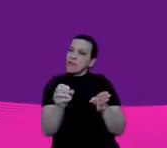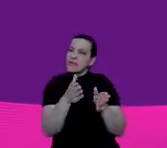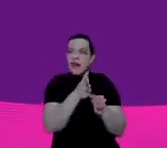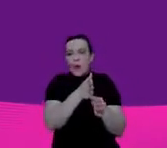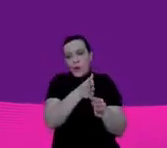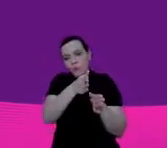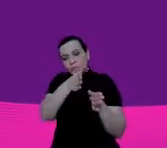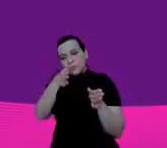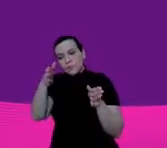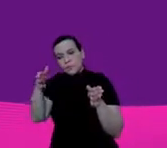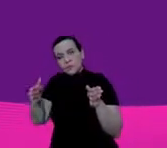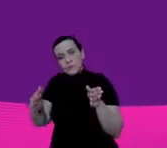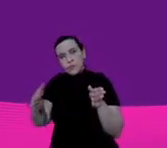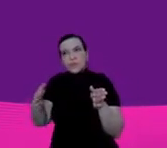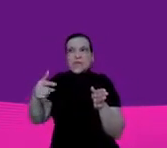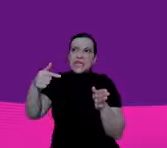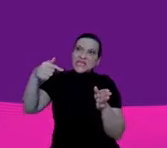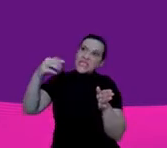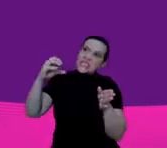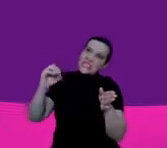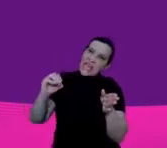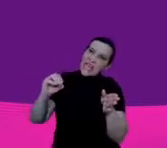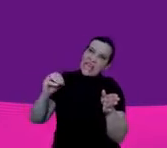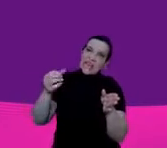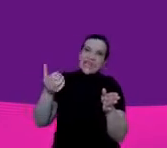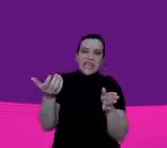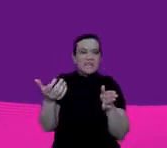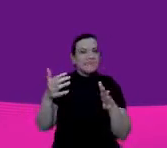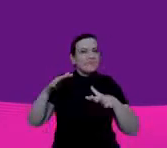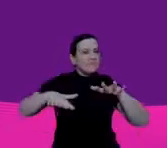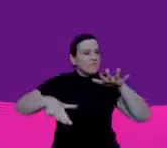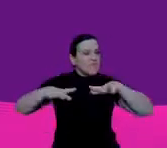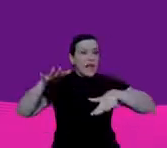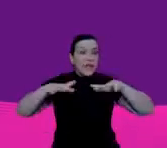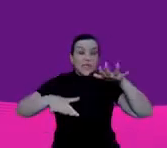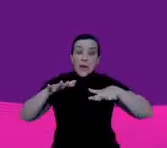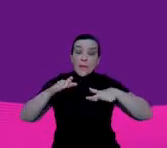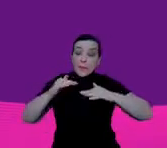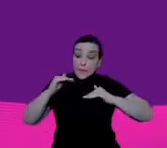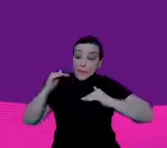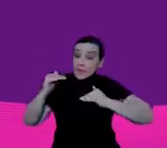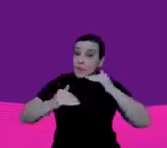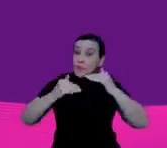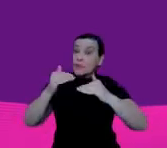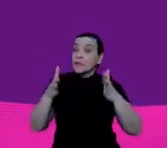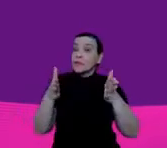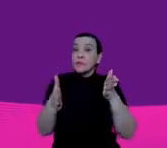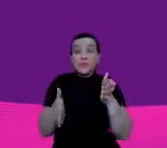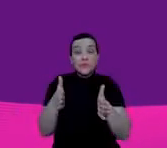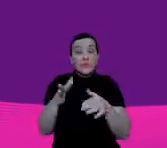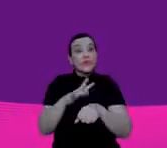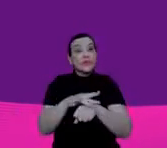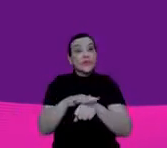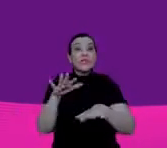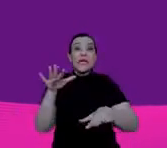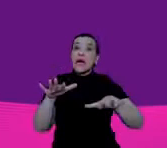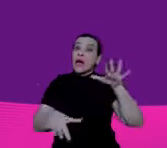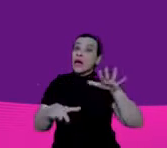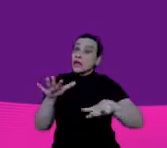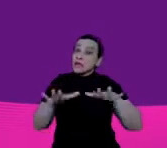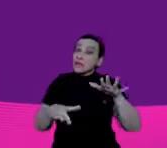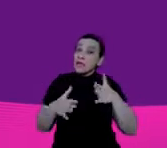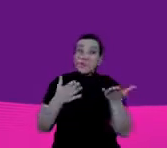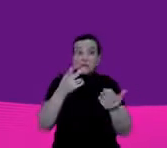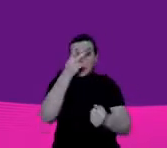dos 60, depois dos 70. A taxa de progressão da doença é diferente. Então, às vezes, tem paciente que você nem acredita que tem 20